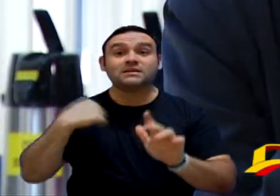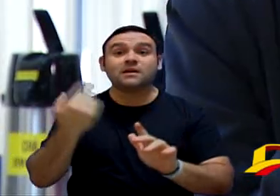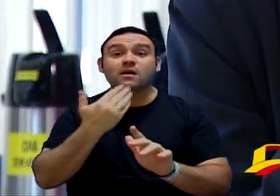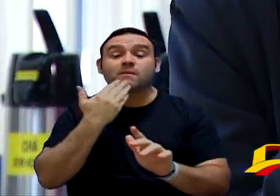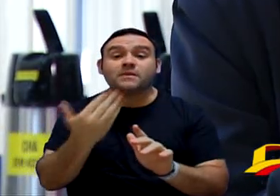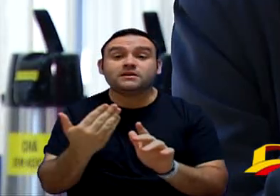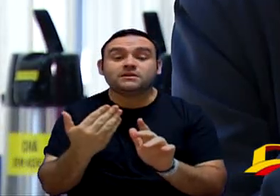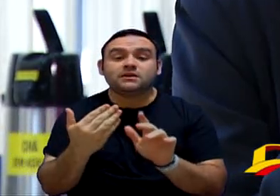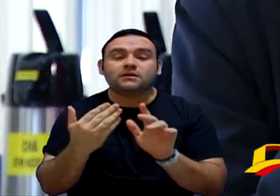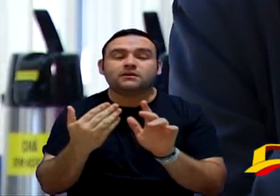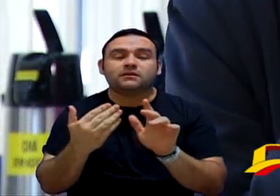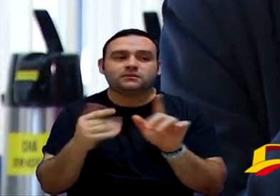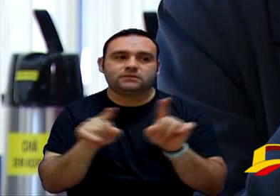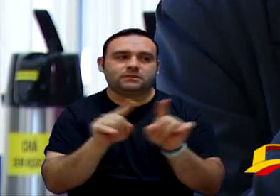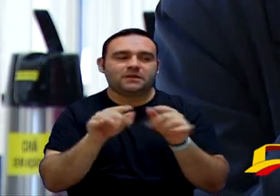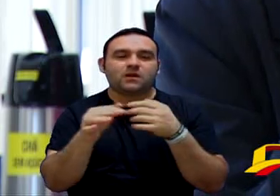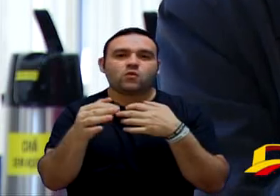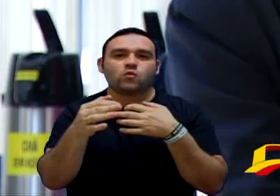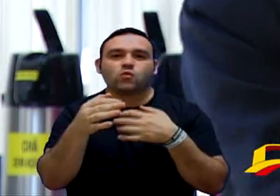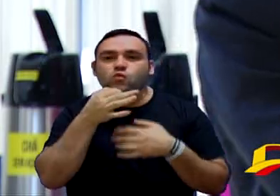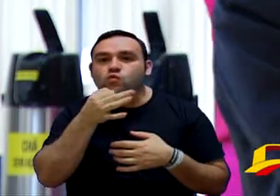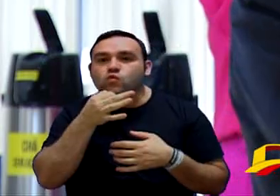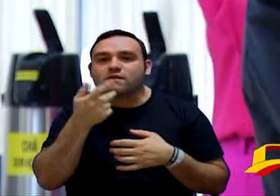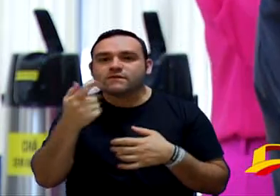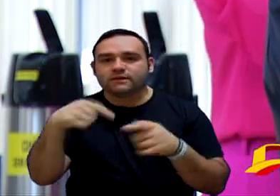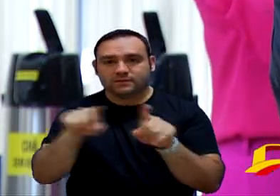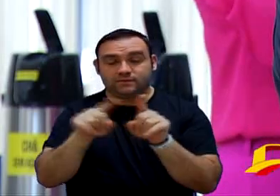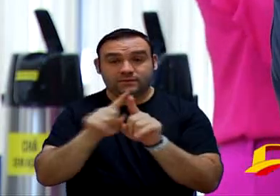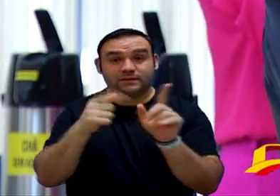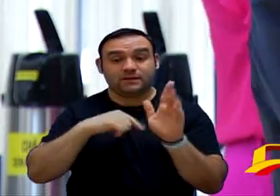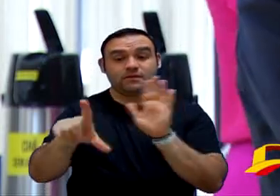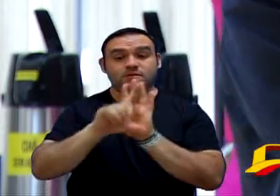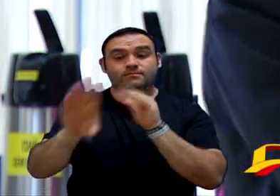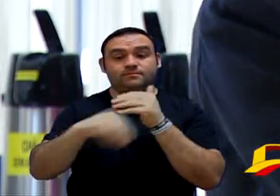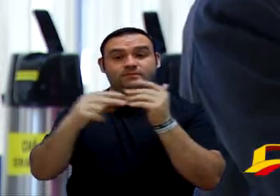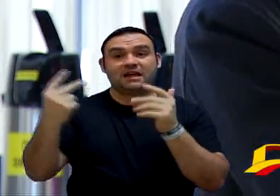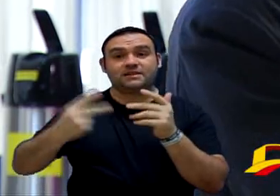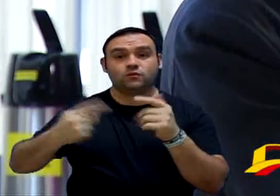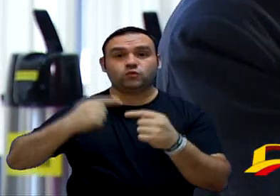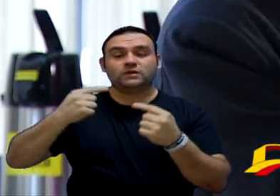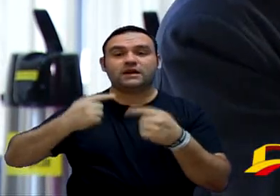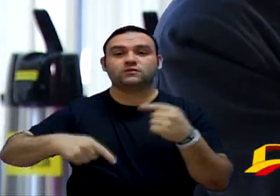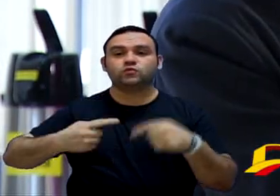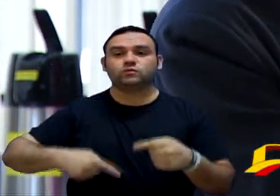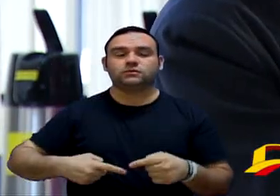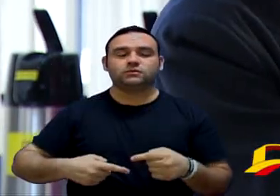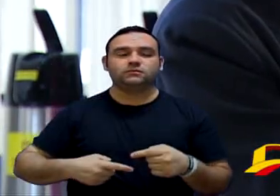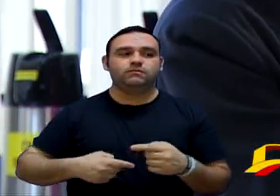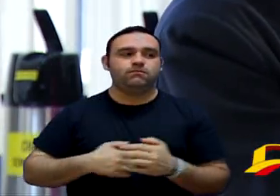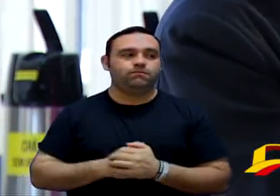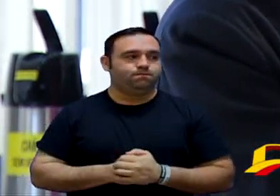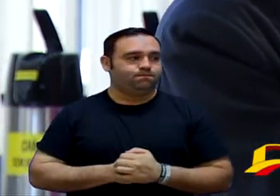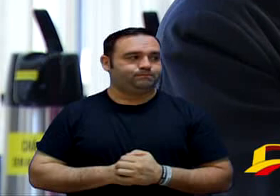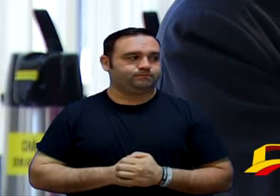pedir e a comentar Vereador vou apresentar uma Emenda em segunda discussão para não